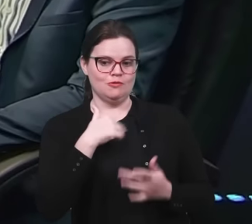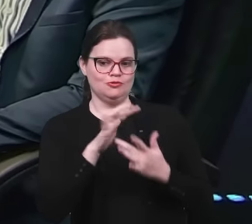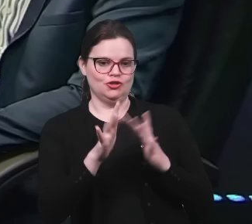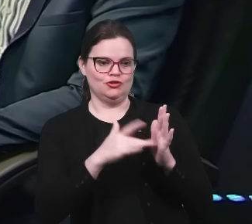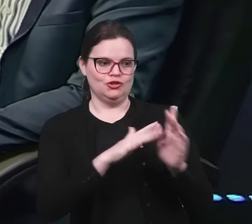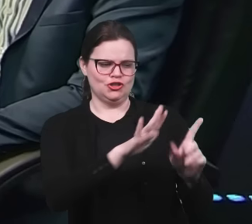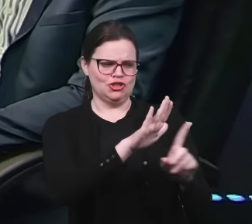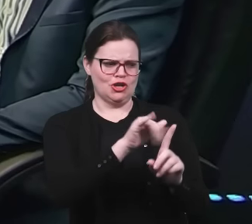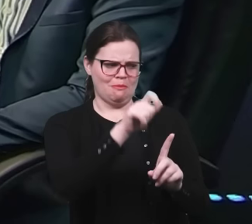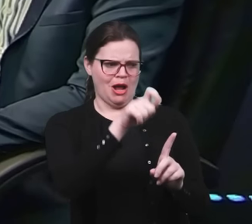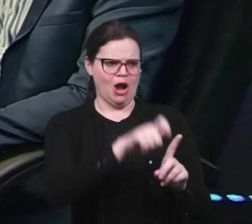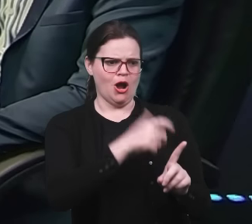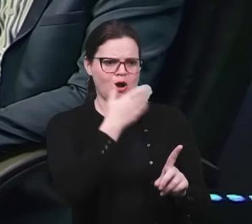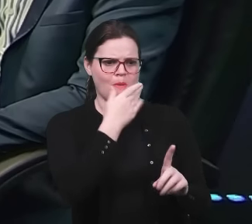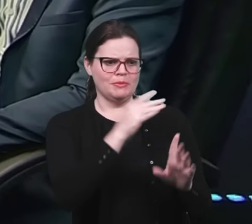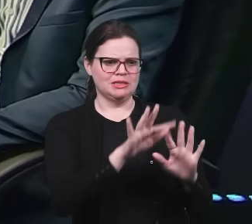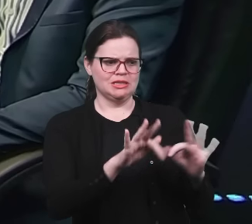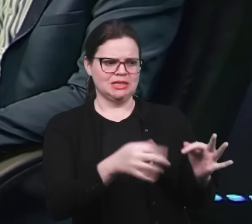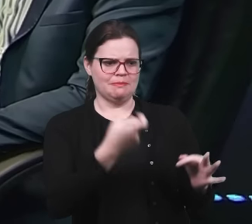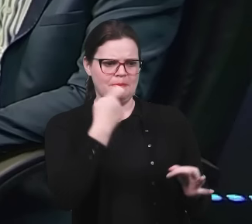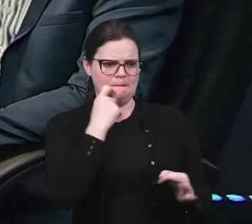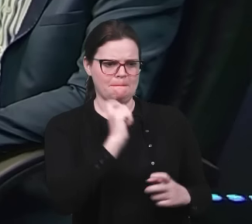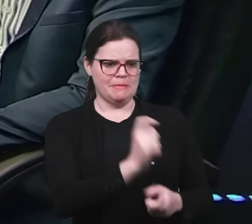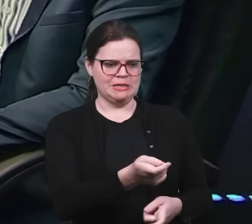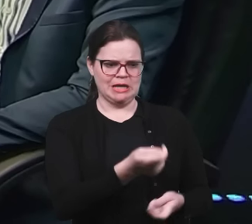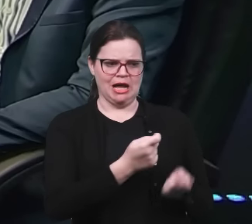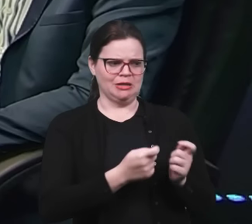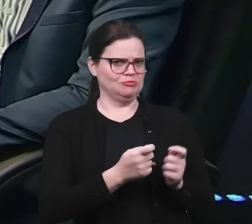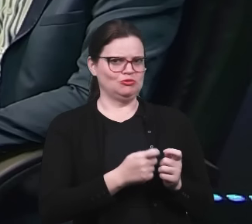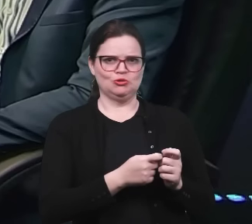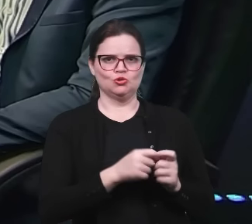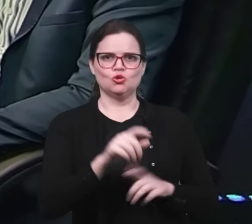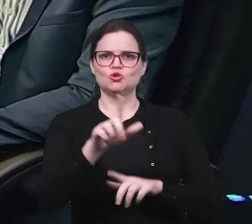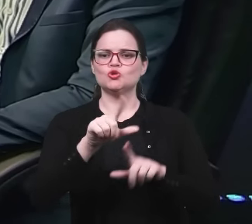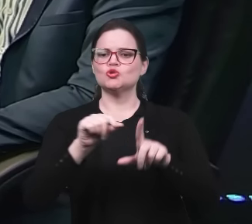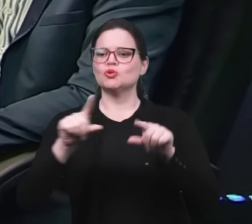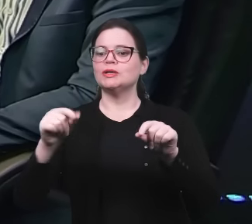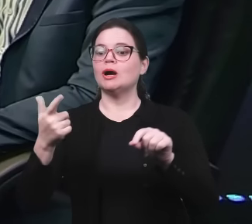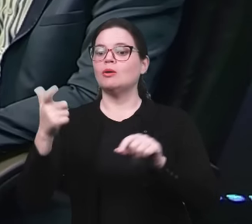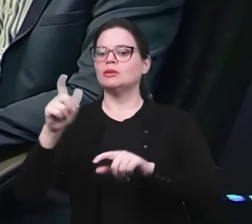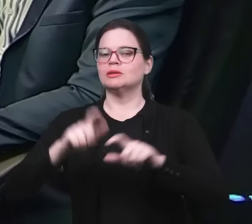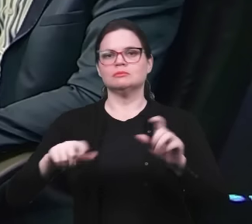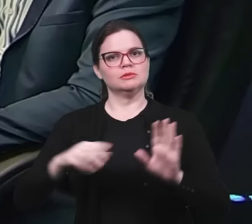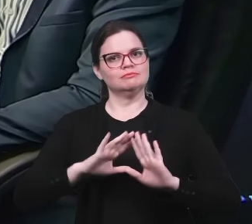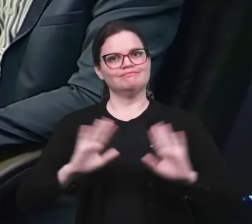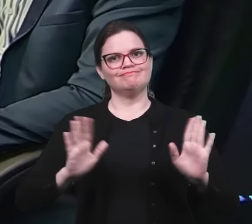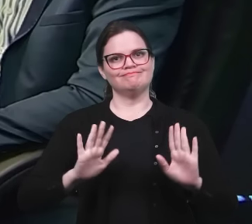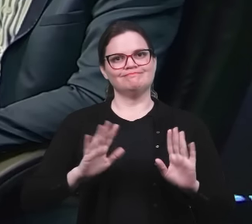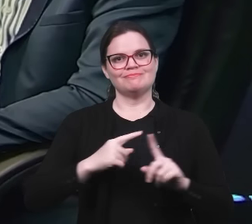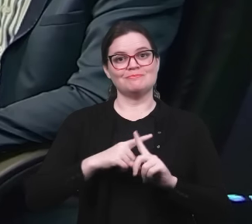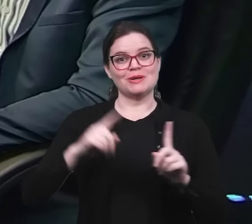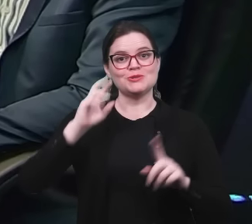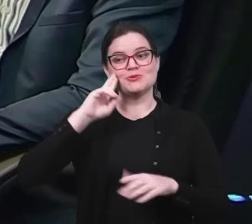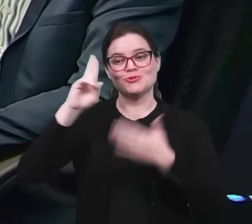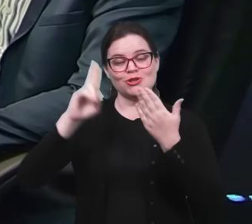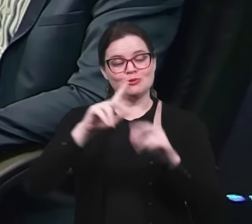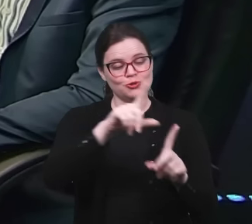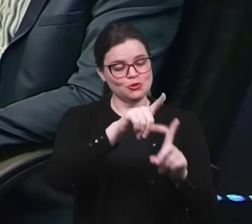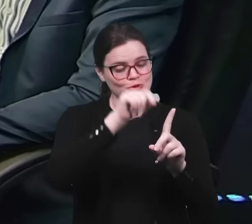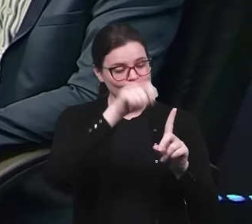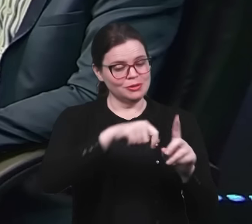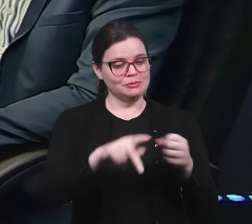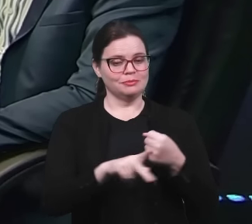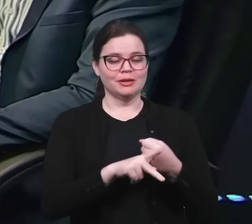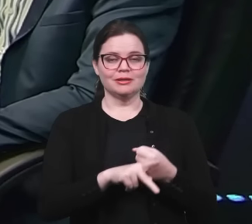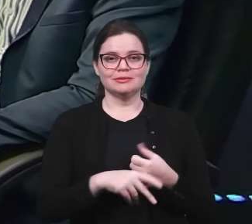pensasse diferente, mas o Senhor escolheu uma pessoa como Pedro e